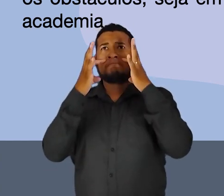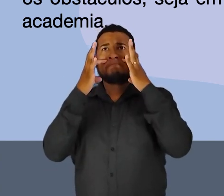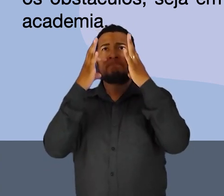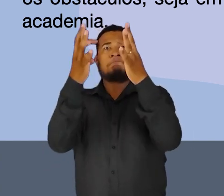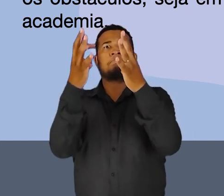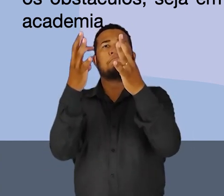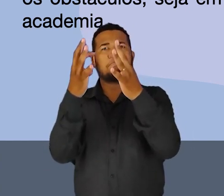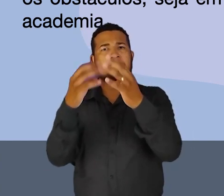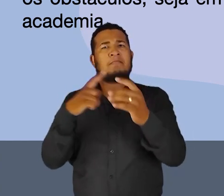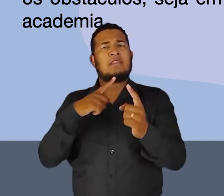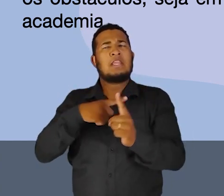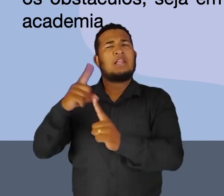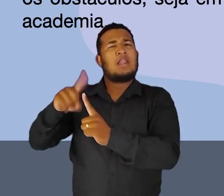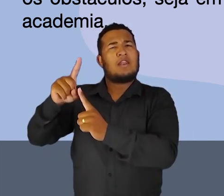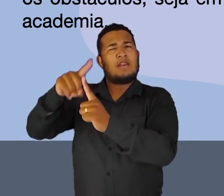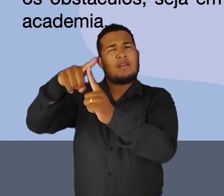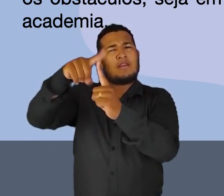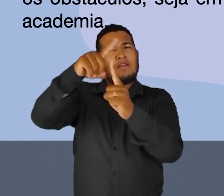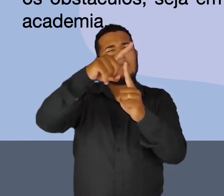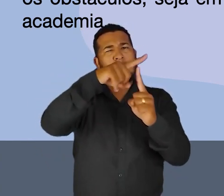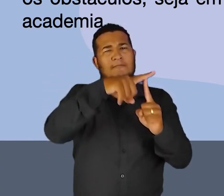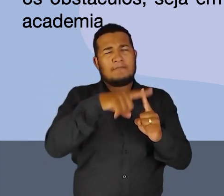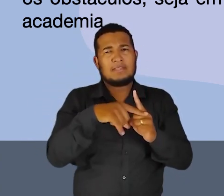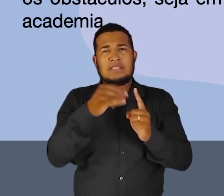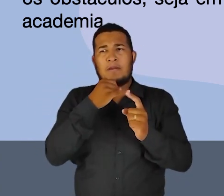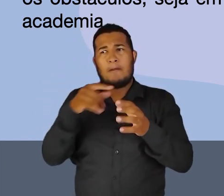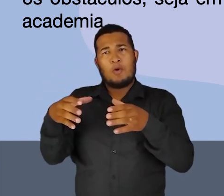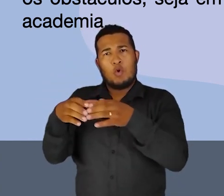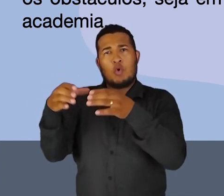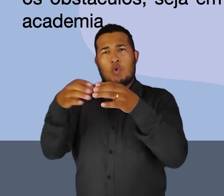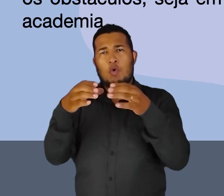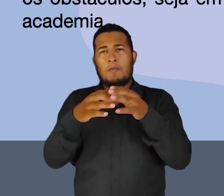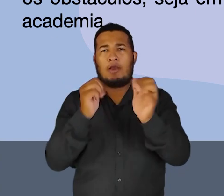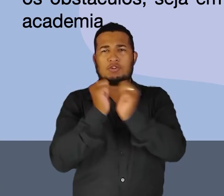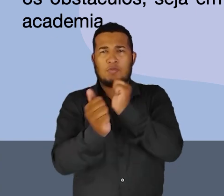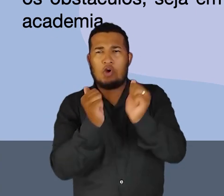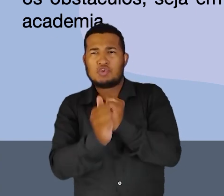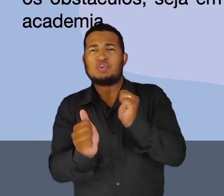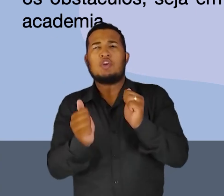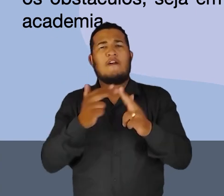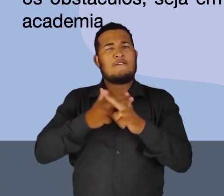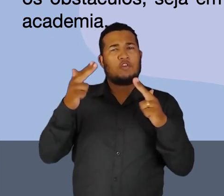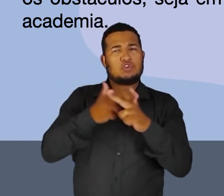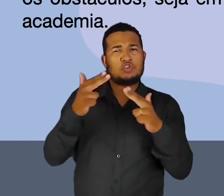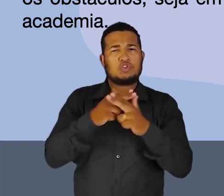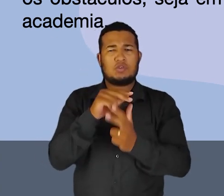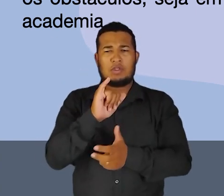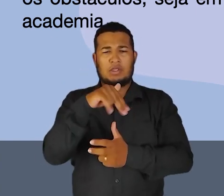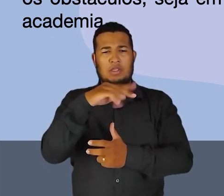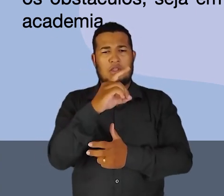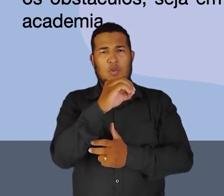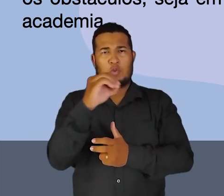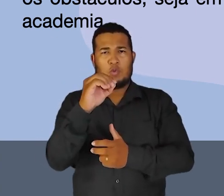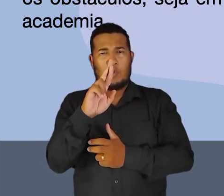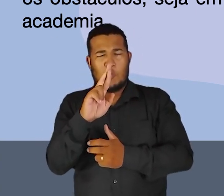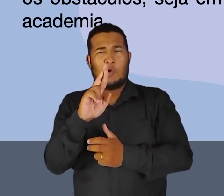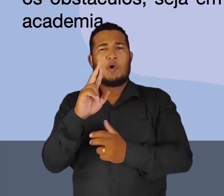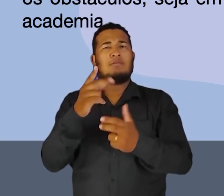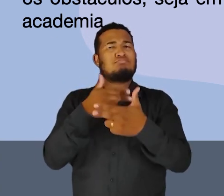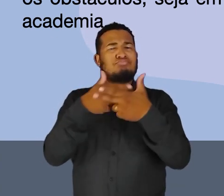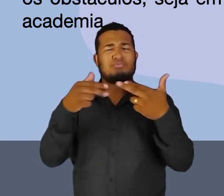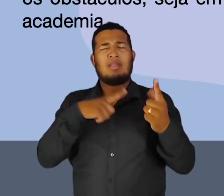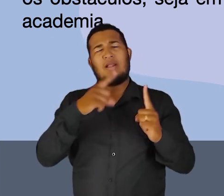Existem várias modalidades de escalada. Escalada de bloco, esportiva, artificial, indoor, tradicional, big